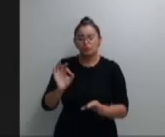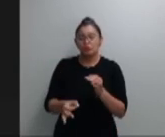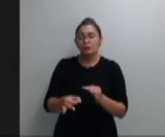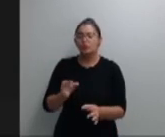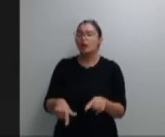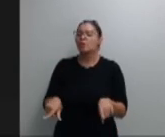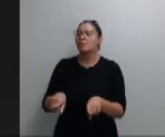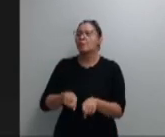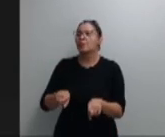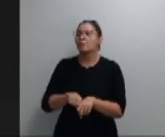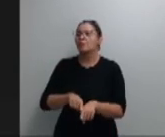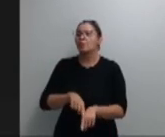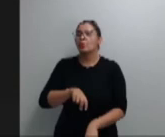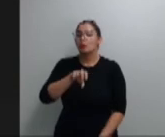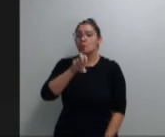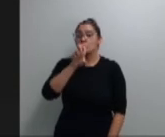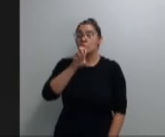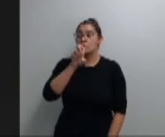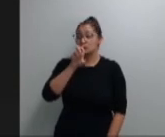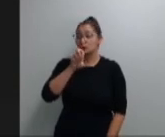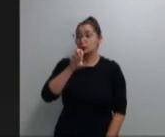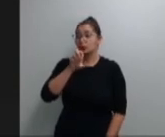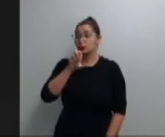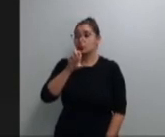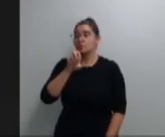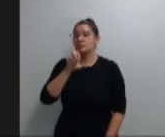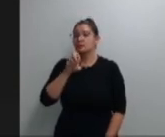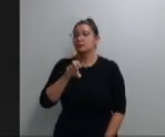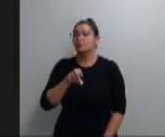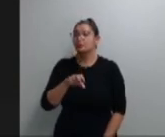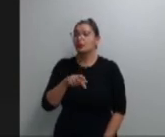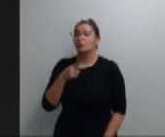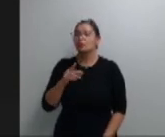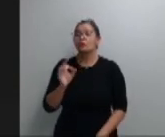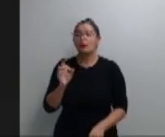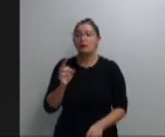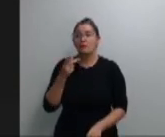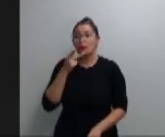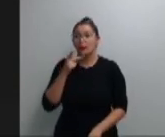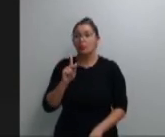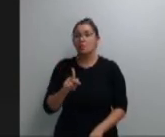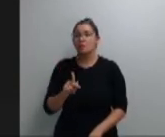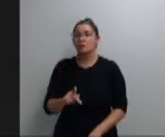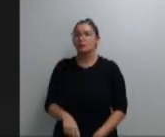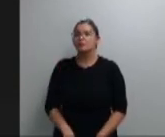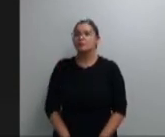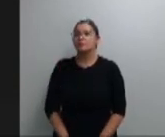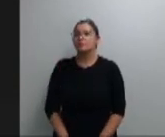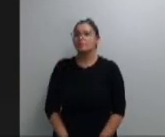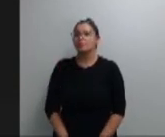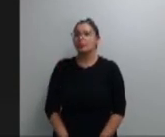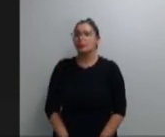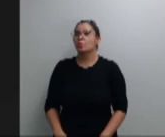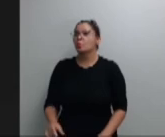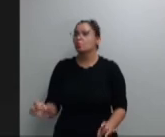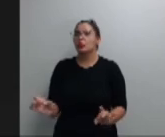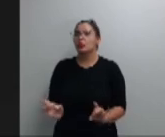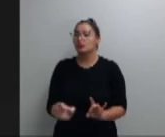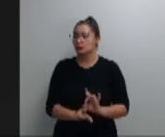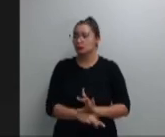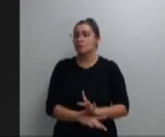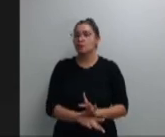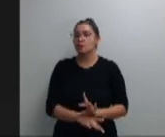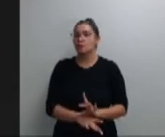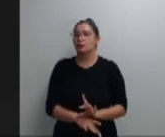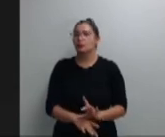item cinco do ministro Napoleão eu tinha destacado mas agora revisitando os autos eu estou retirando o destaque agrava